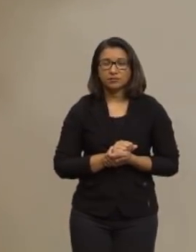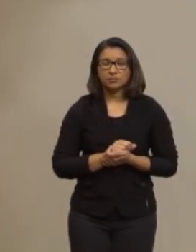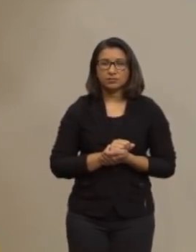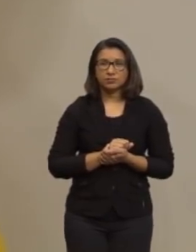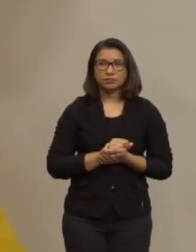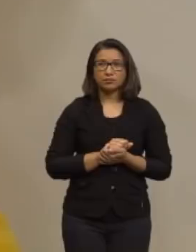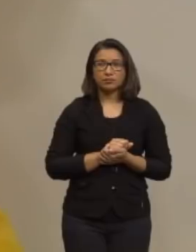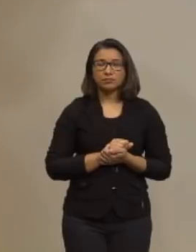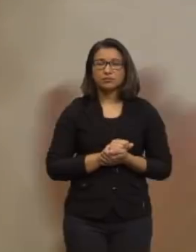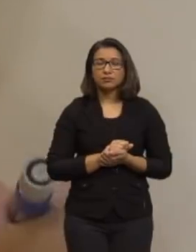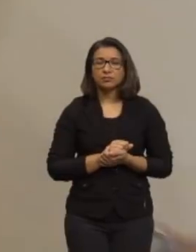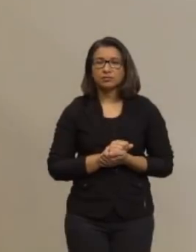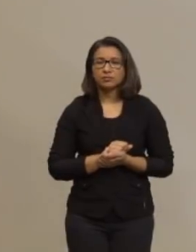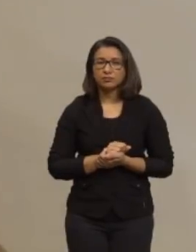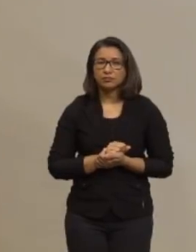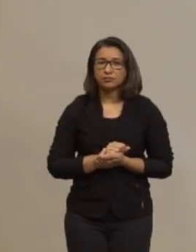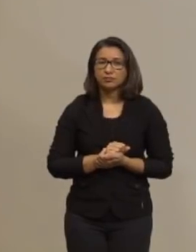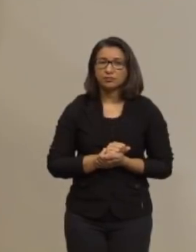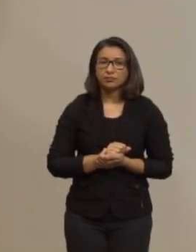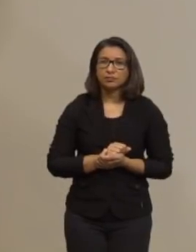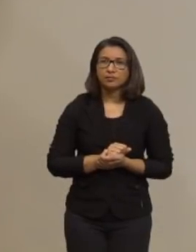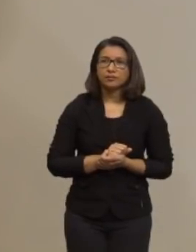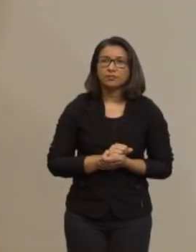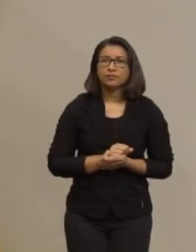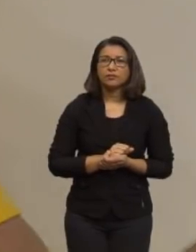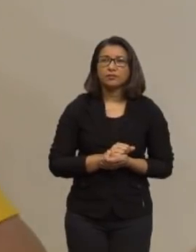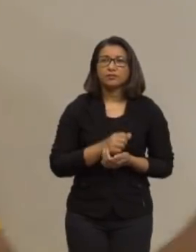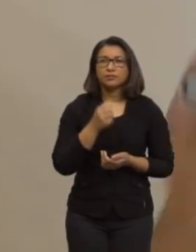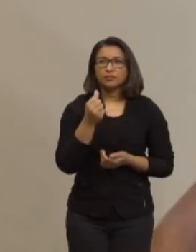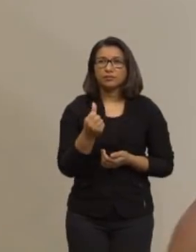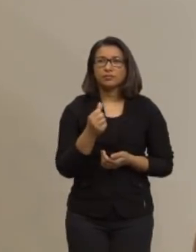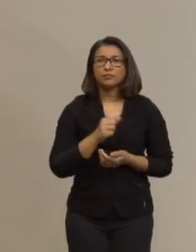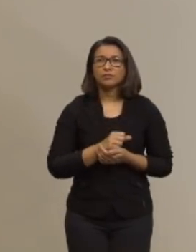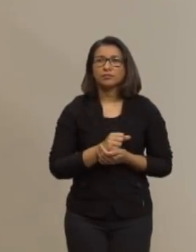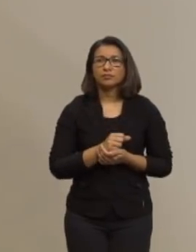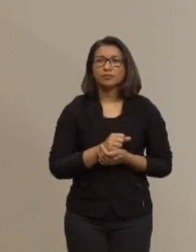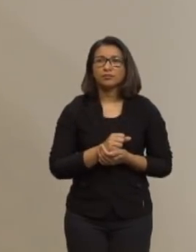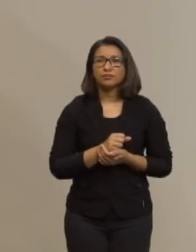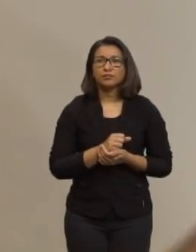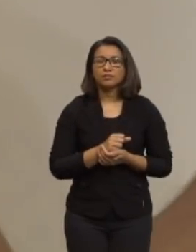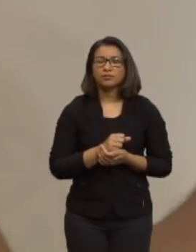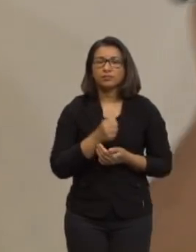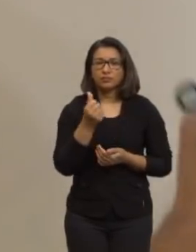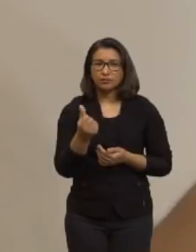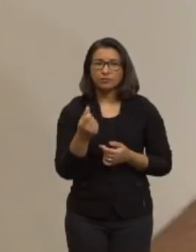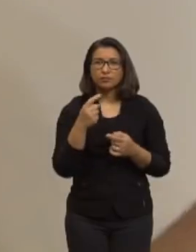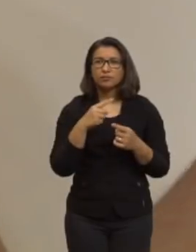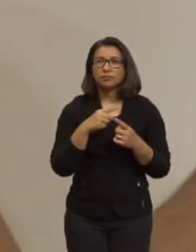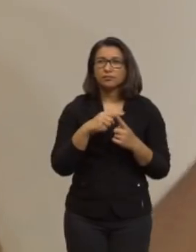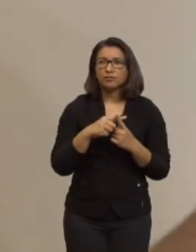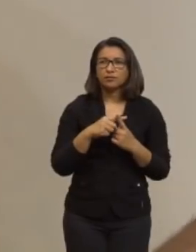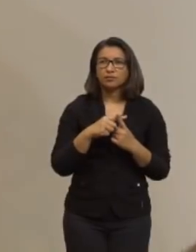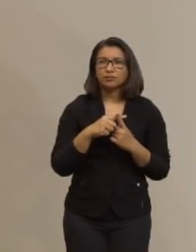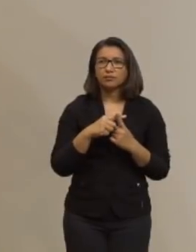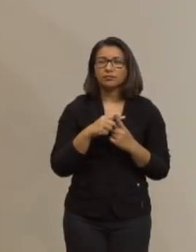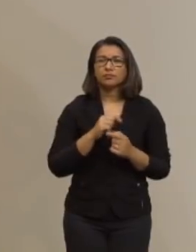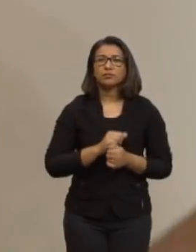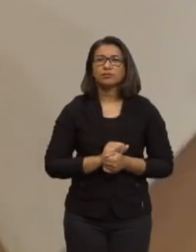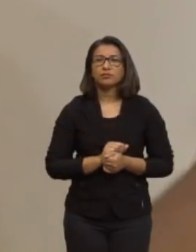e405 35,6 seis com 6 da 2 a 12 vai